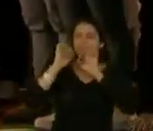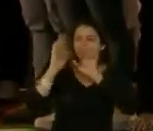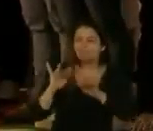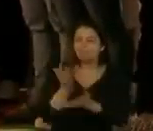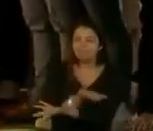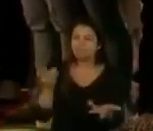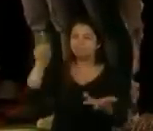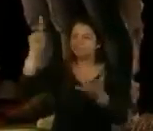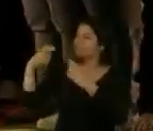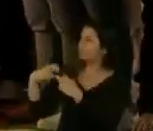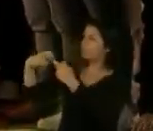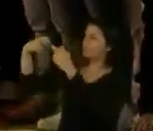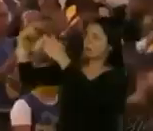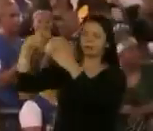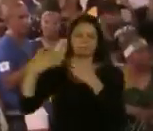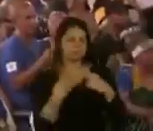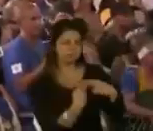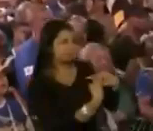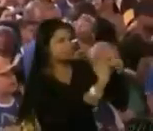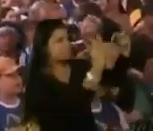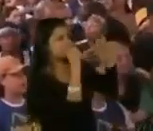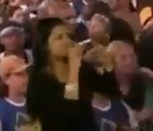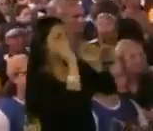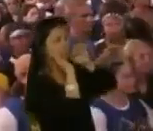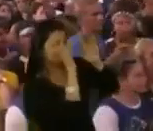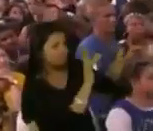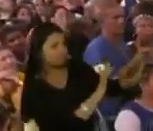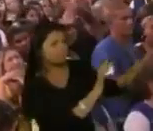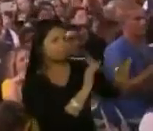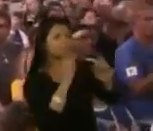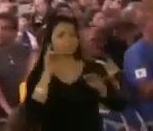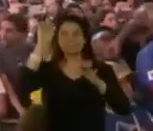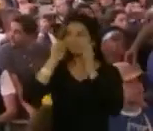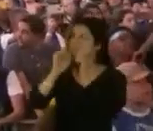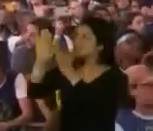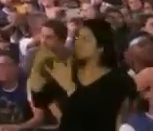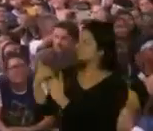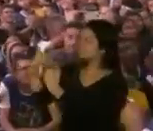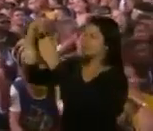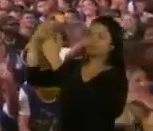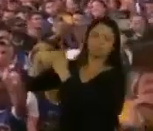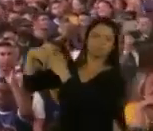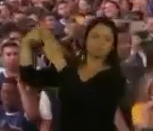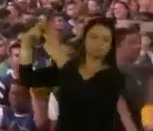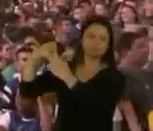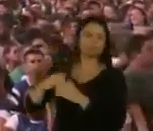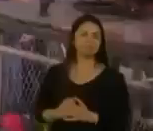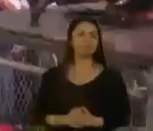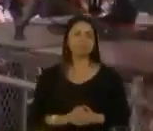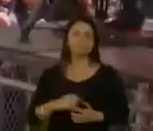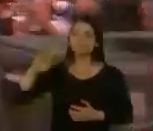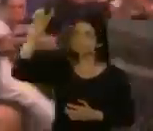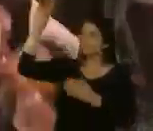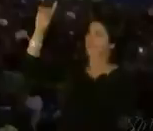da arquibancada, do meu lado esquerdo, meus amados irmãos. Que Deus abençoe os meus